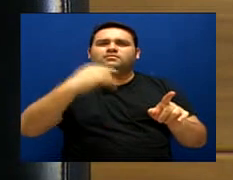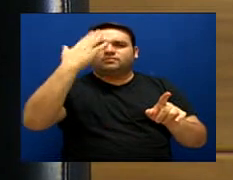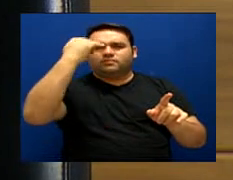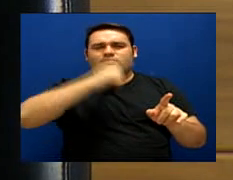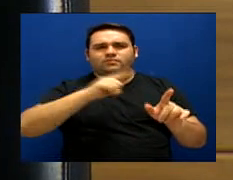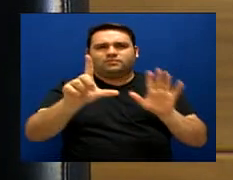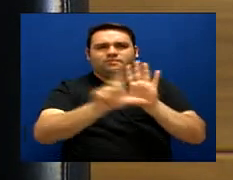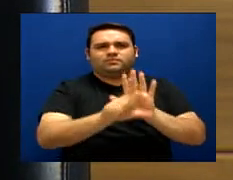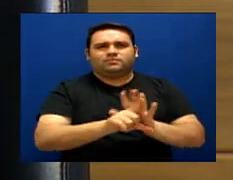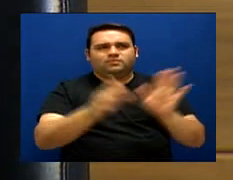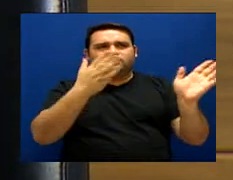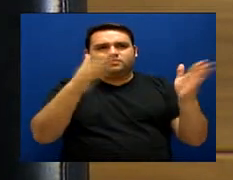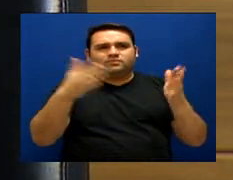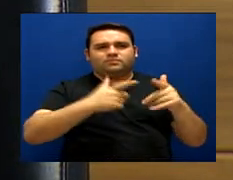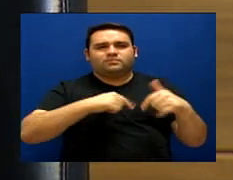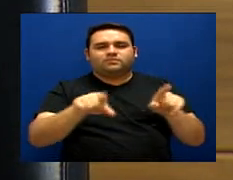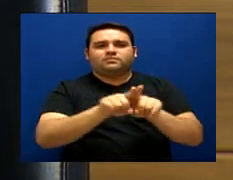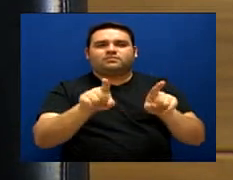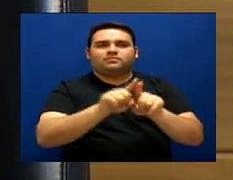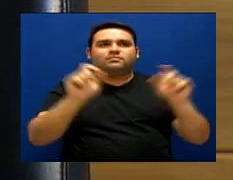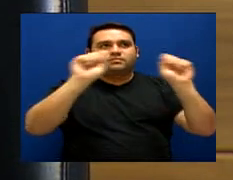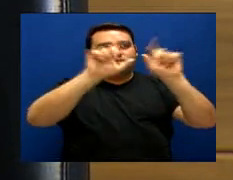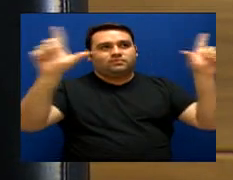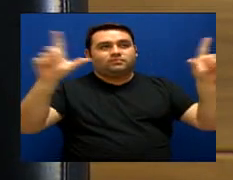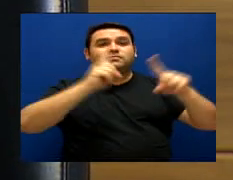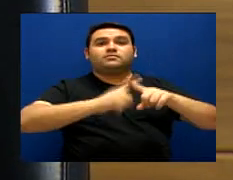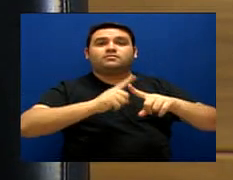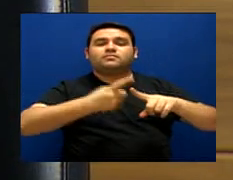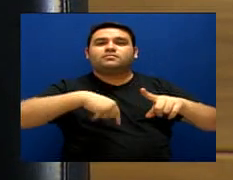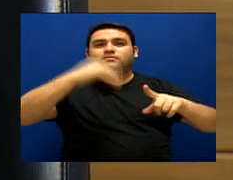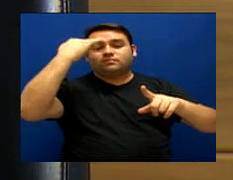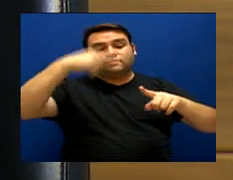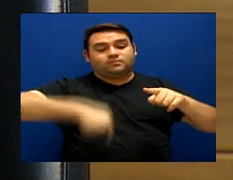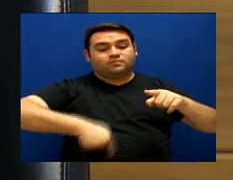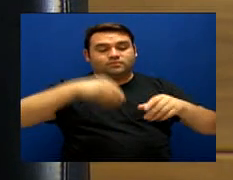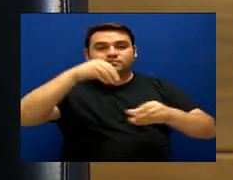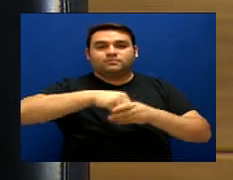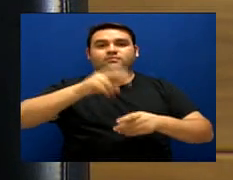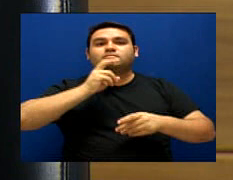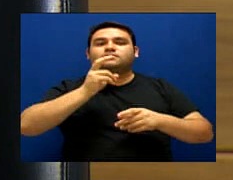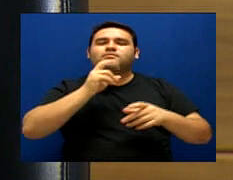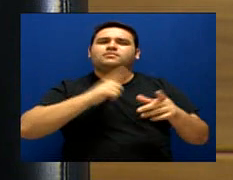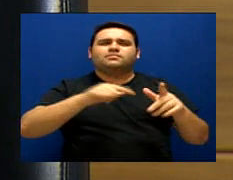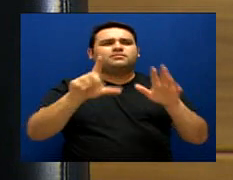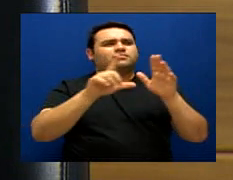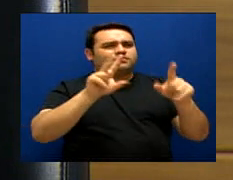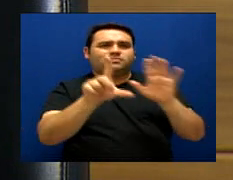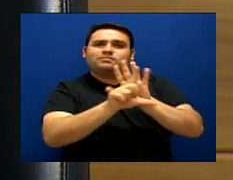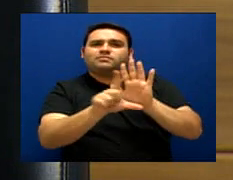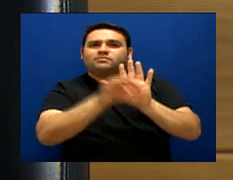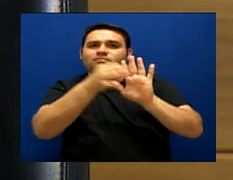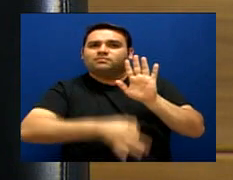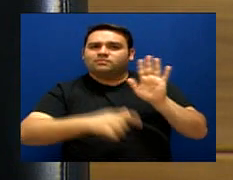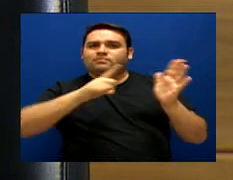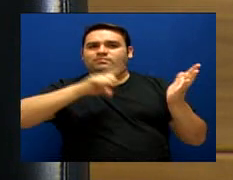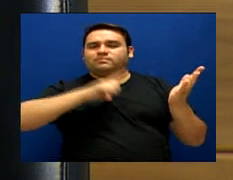essa legislação aqui no telão, porque a gente vê que Sorocaba ela está bem assistida de